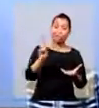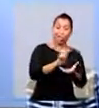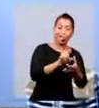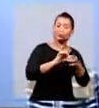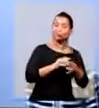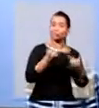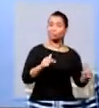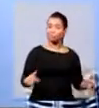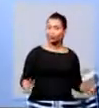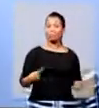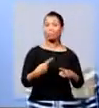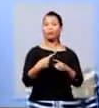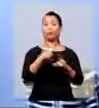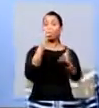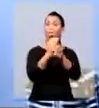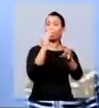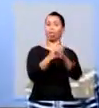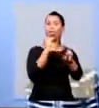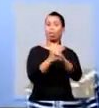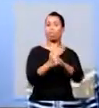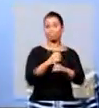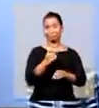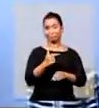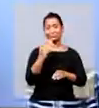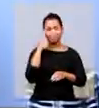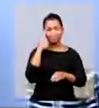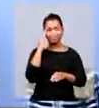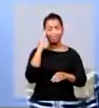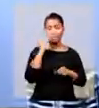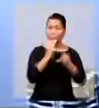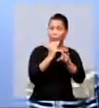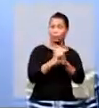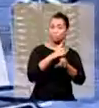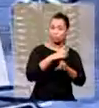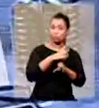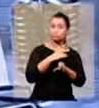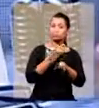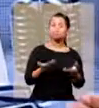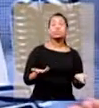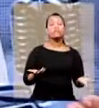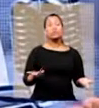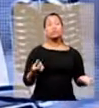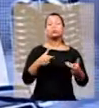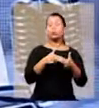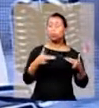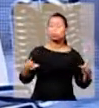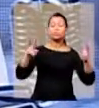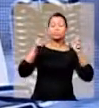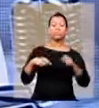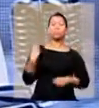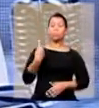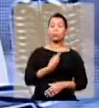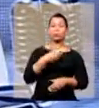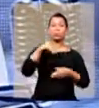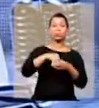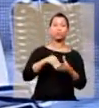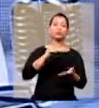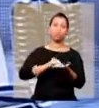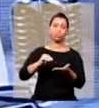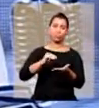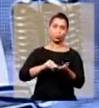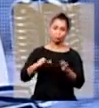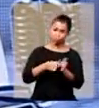E isso foi dos temas nossos dentro do conselho, que a gente daria hoje uma visibilidade maior às pessoas